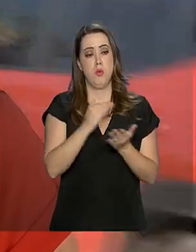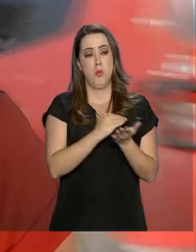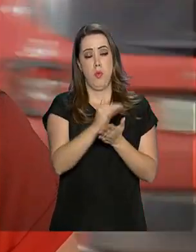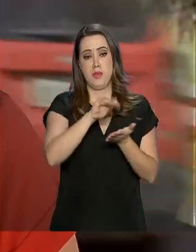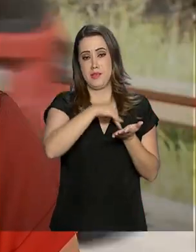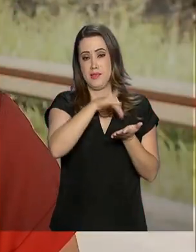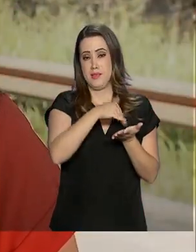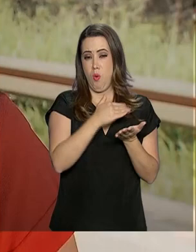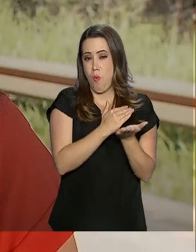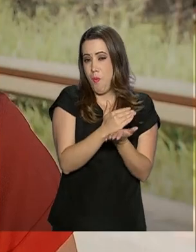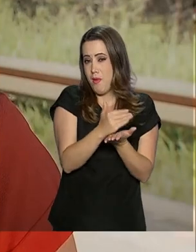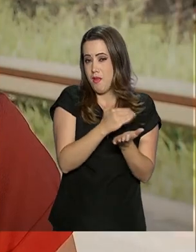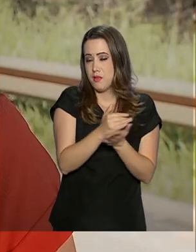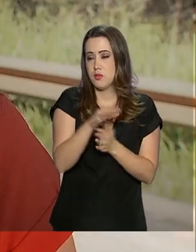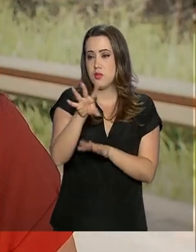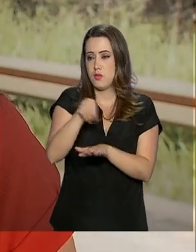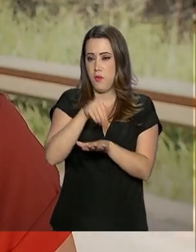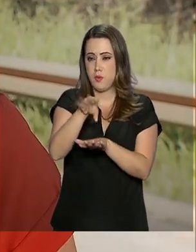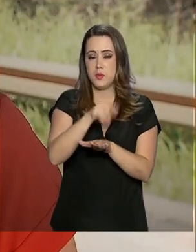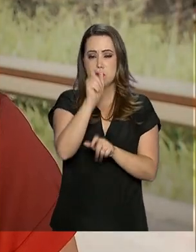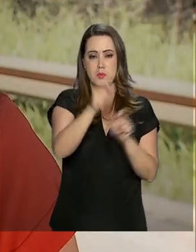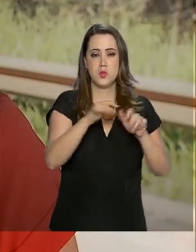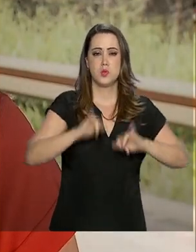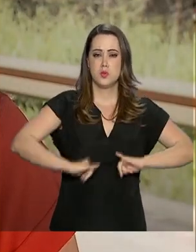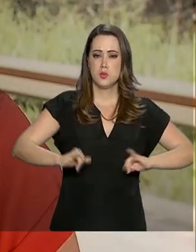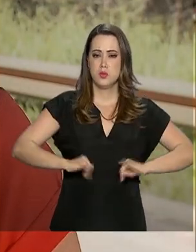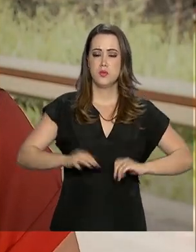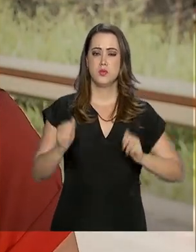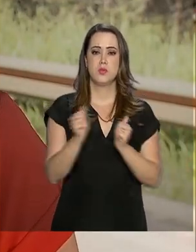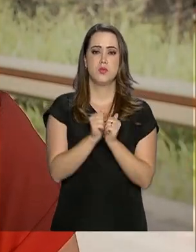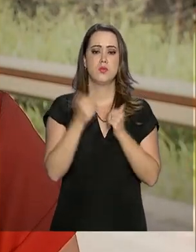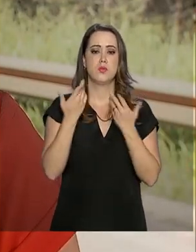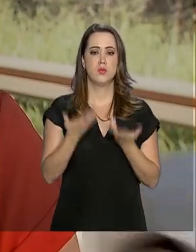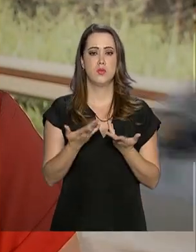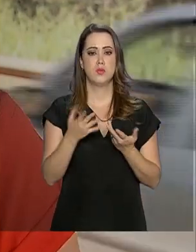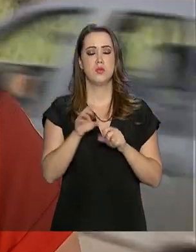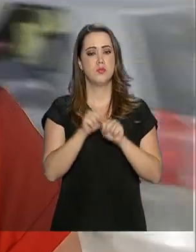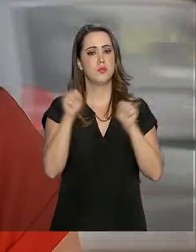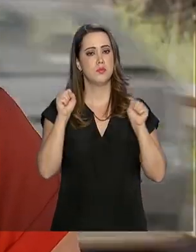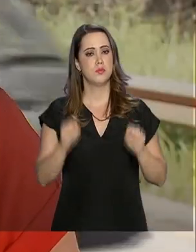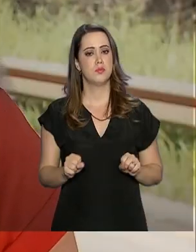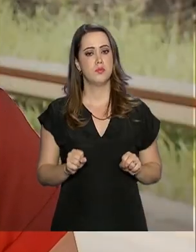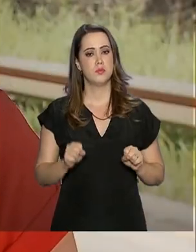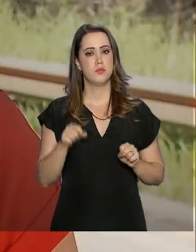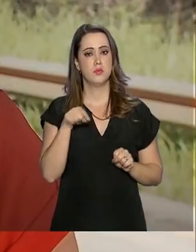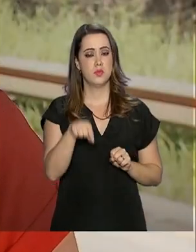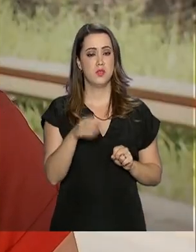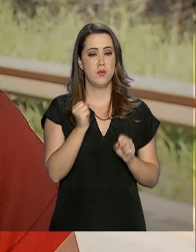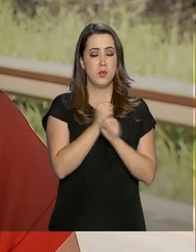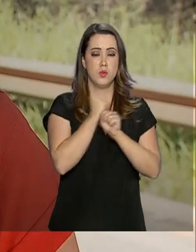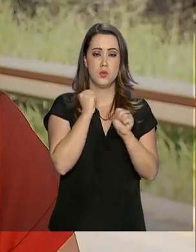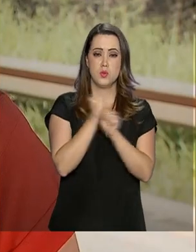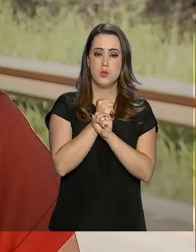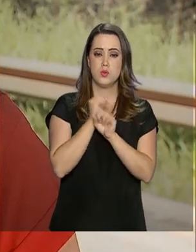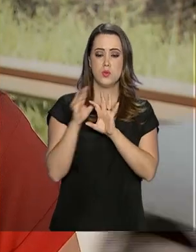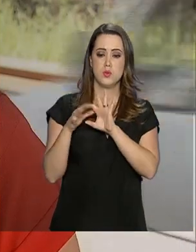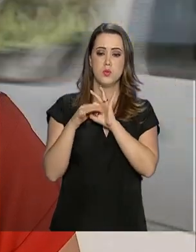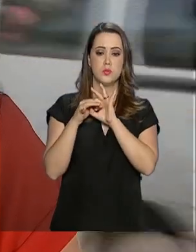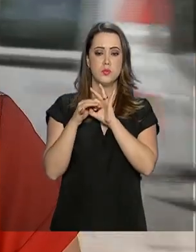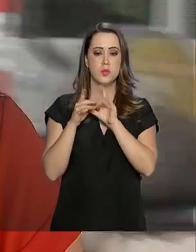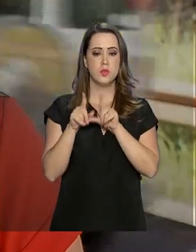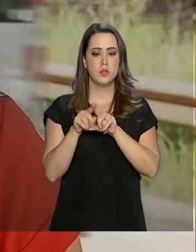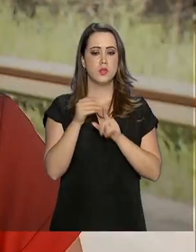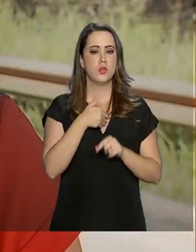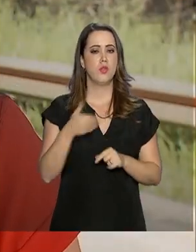pegar informações dessas pessoas que foram atingidas e esse sistema foi construído em parceria